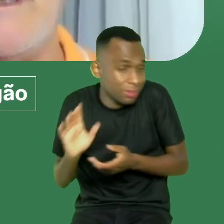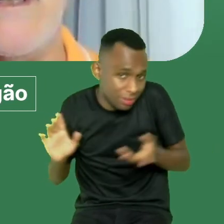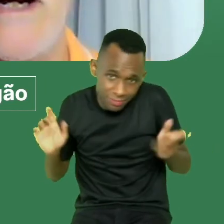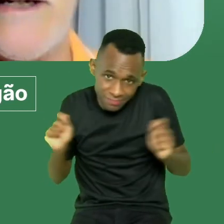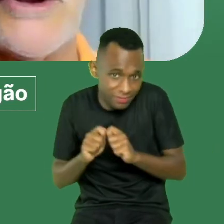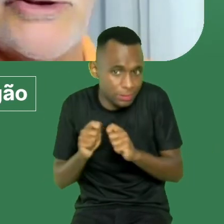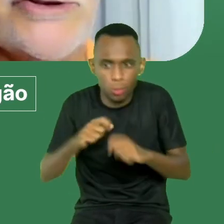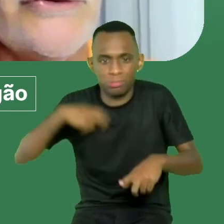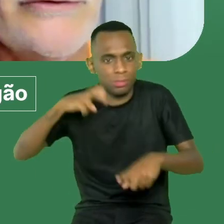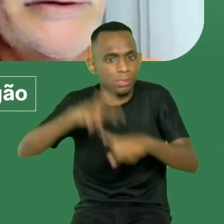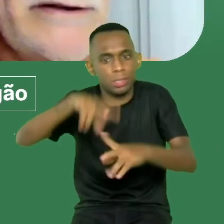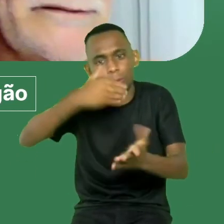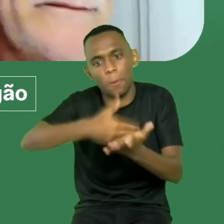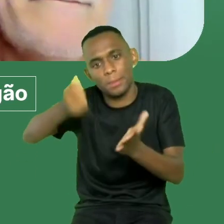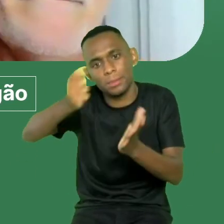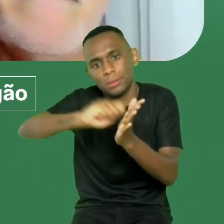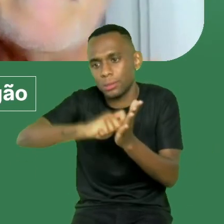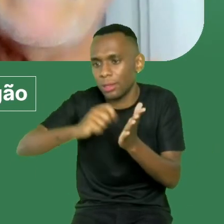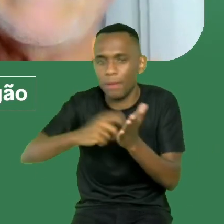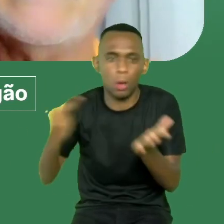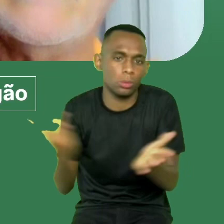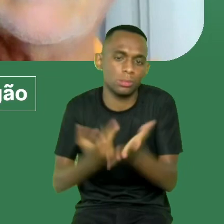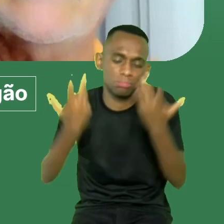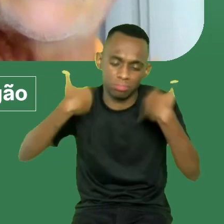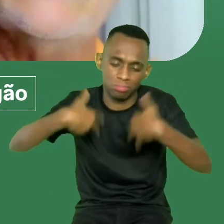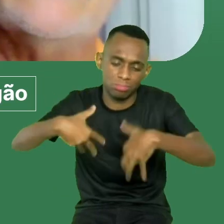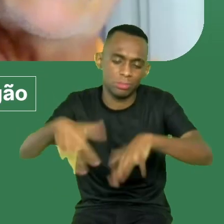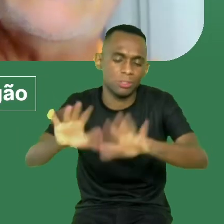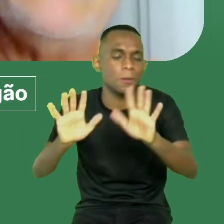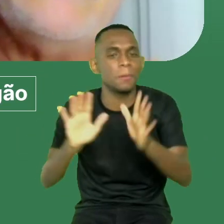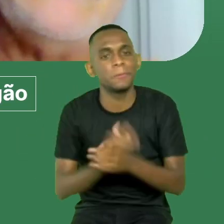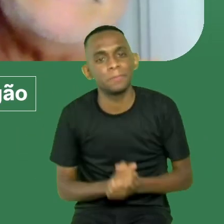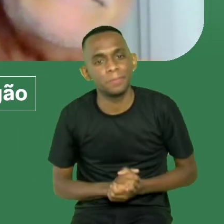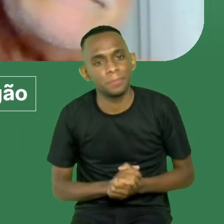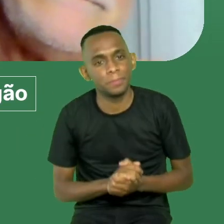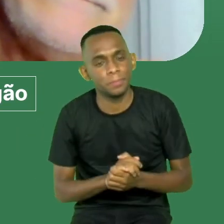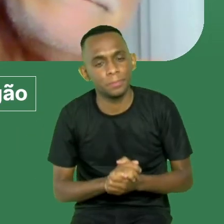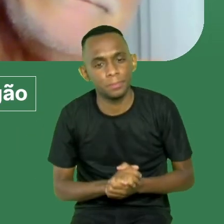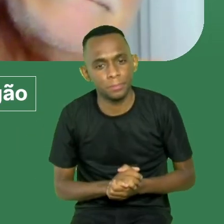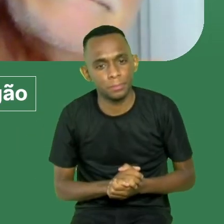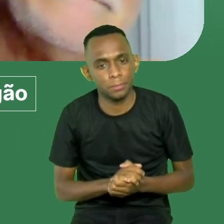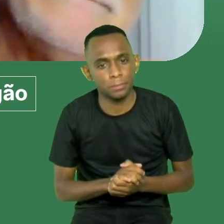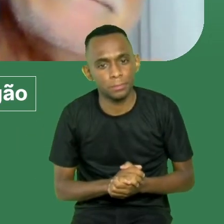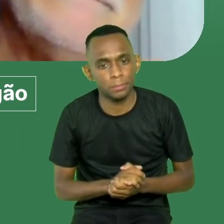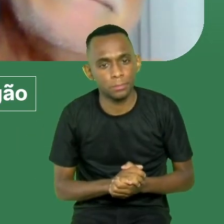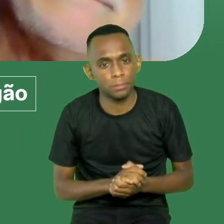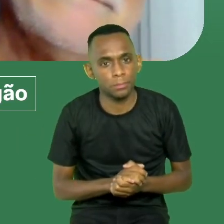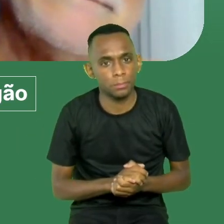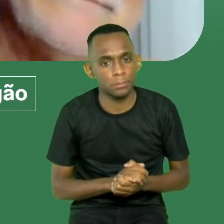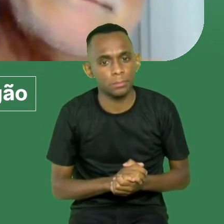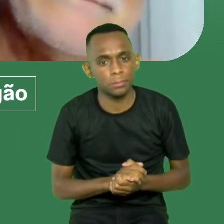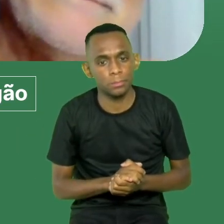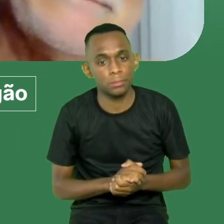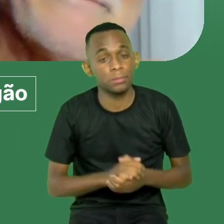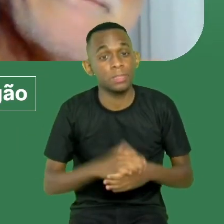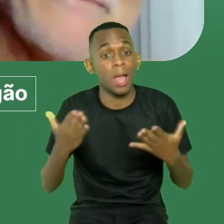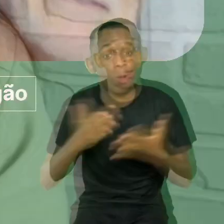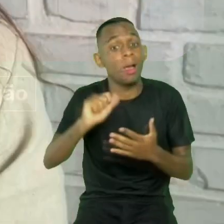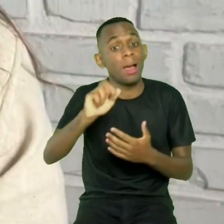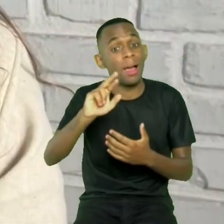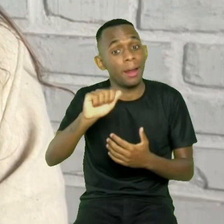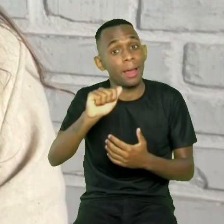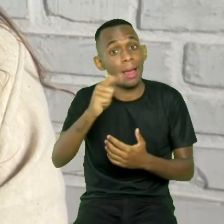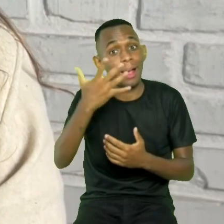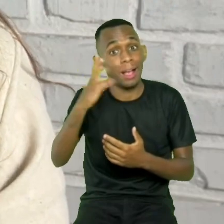escrever, é que as coisas fluem. Né? Ou José Carlos Aragão. Agora, Aragão, falei o nome completo, né? Nosso tempo